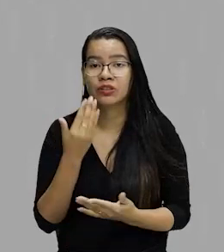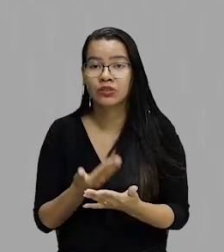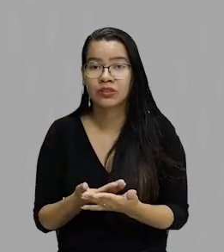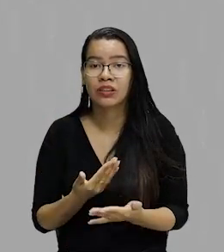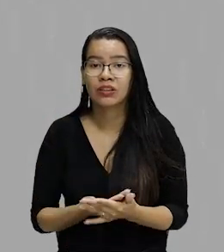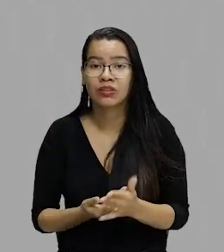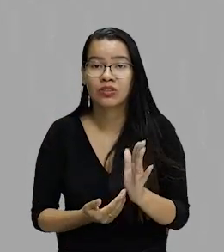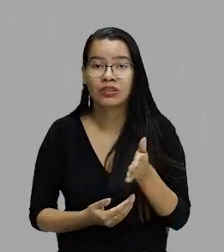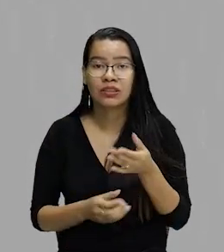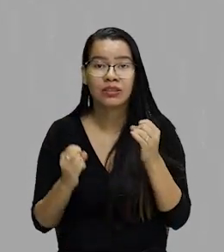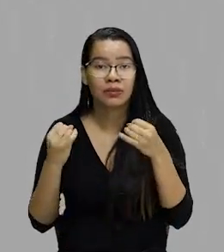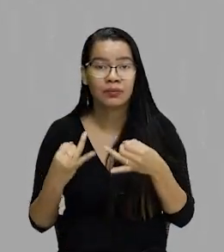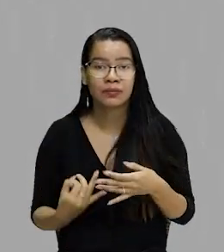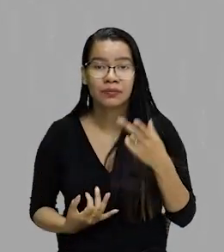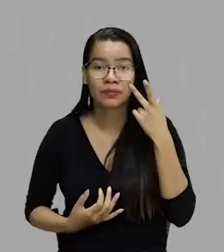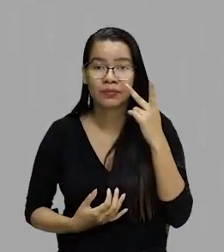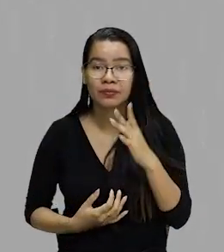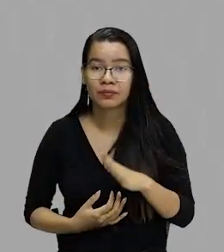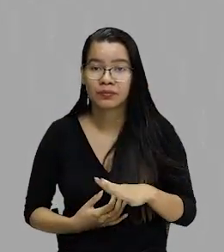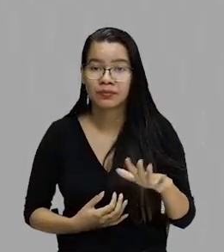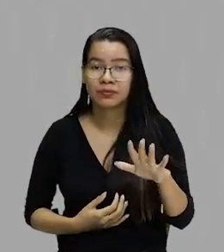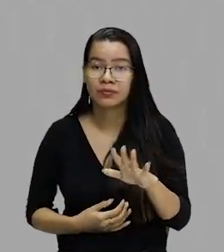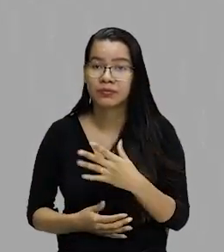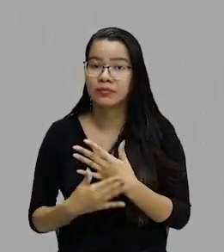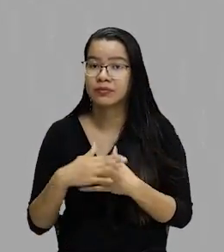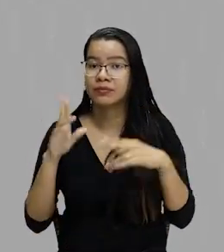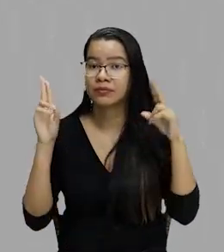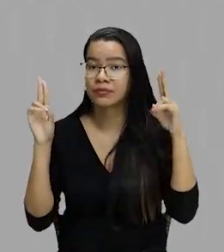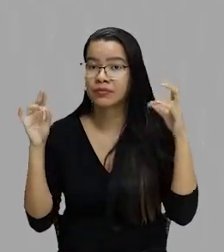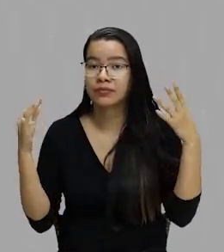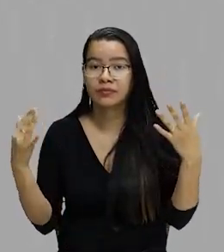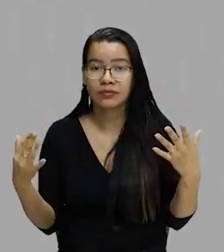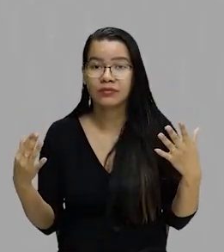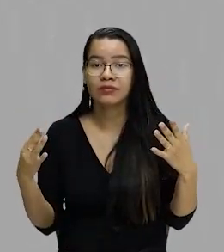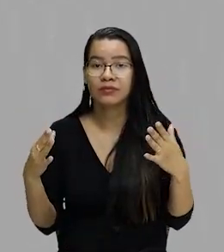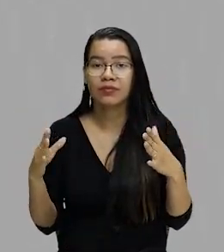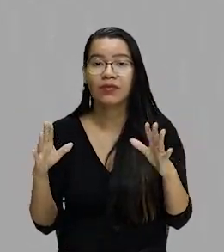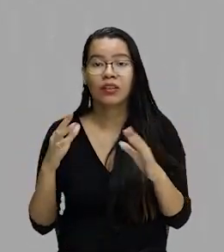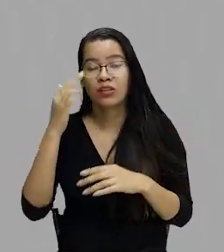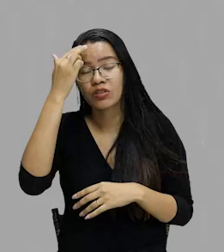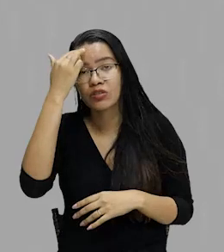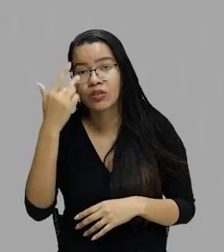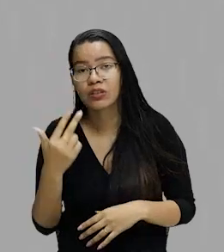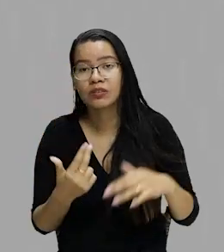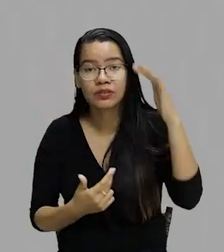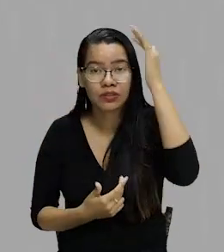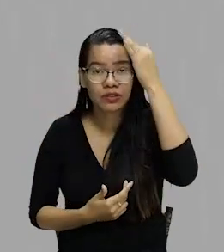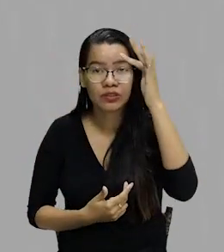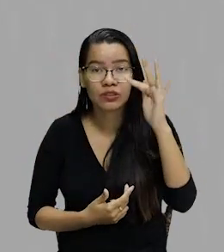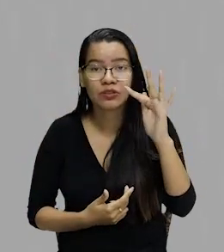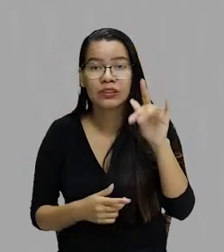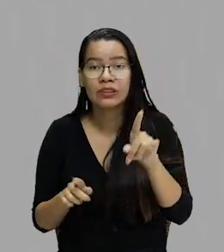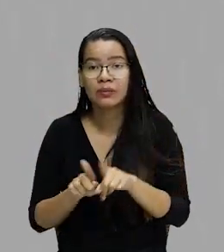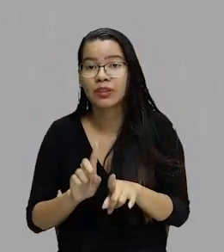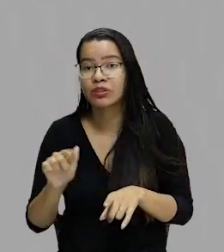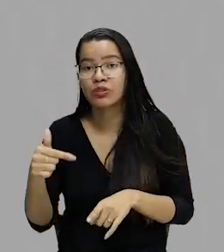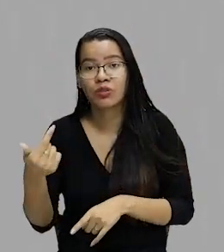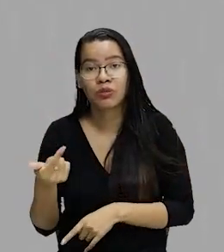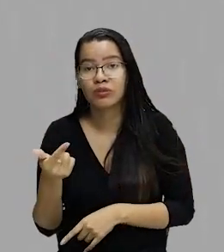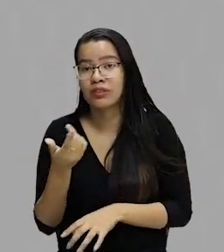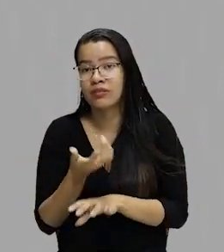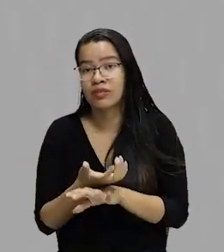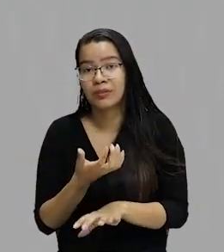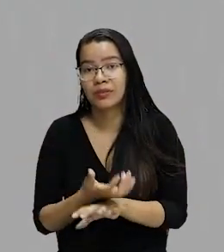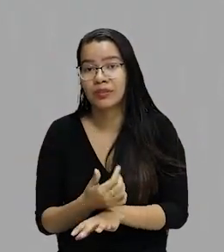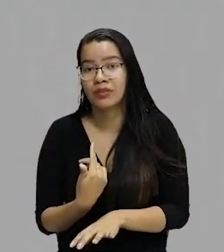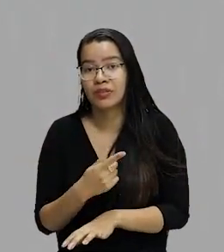O conceito de trabalho é um dos conceitos mais tematizados dentro da história da filosofia, dentro de outras disciplinas. Nós